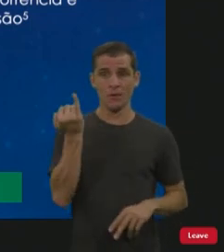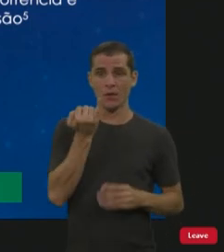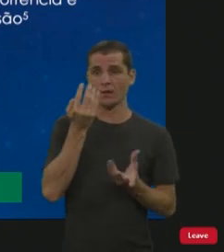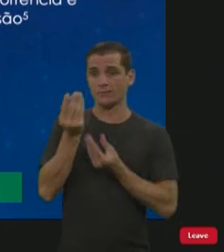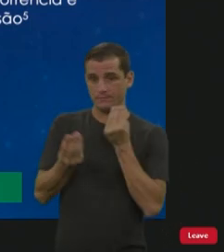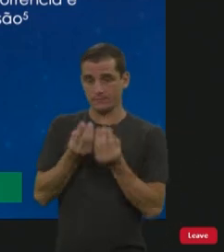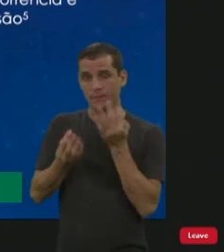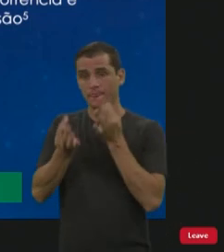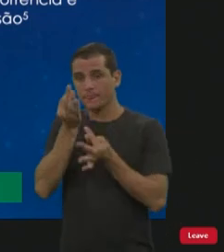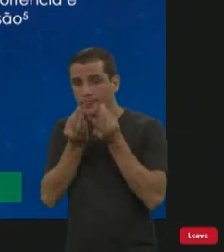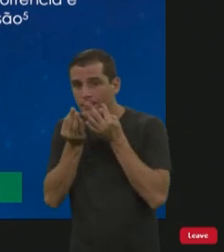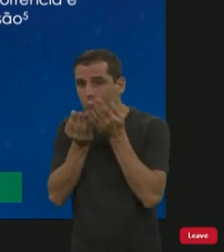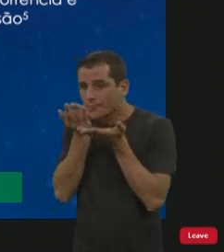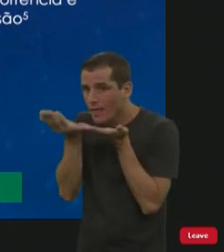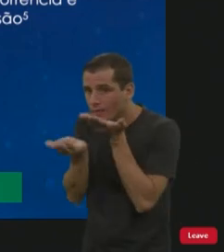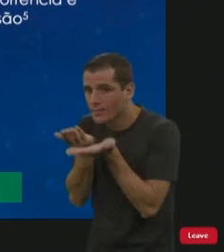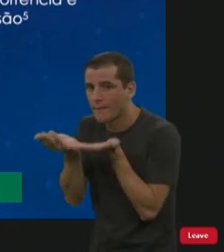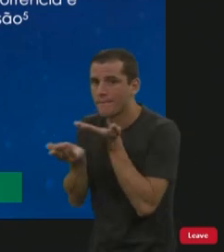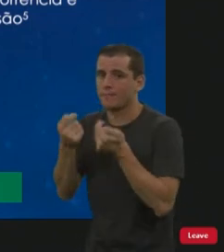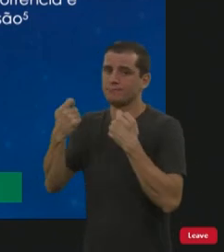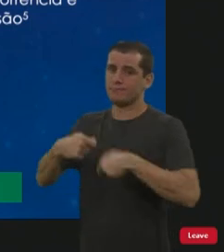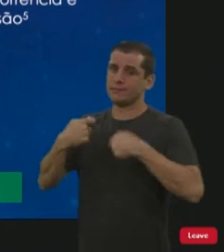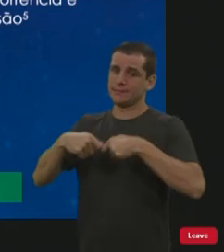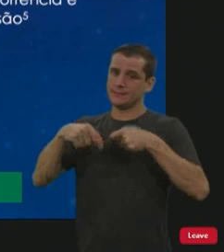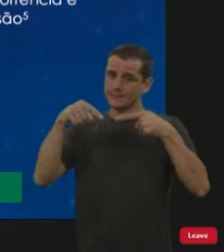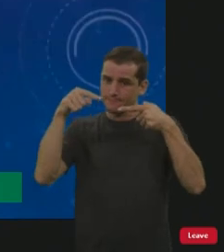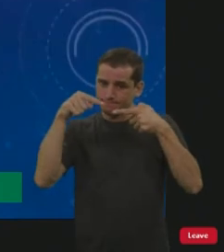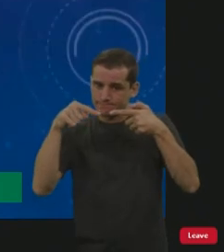tratamento mais abrangente possível. Tá?